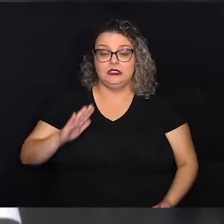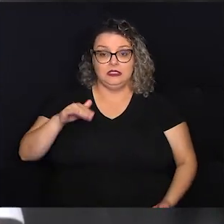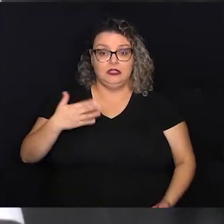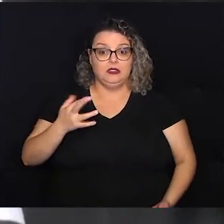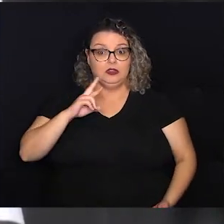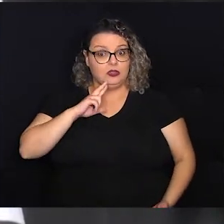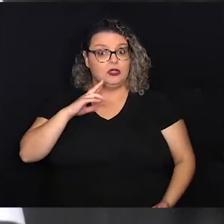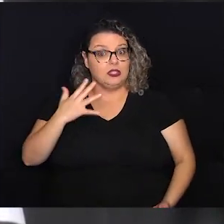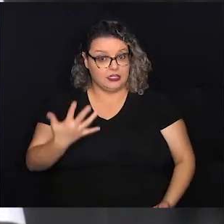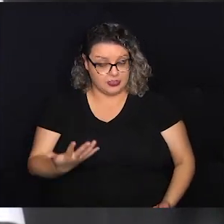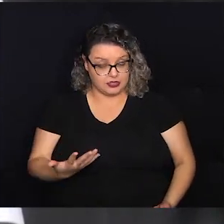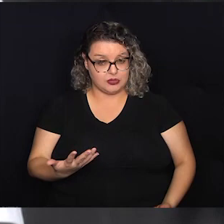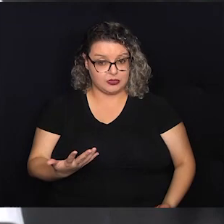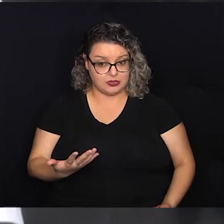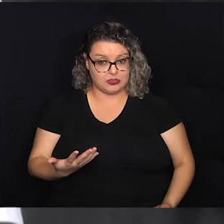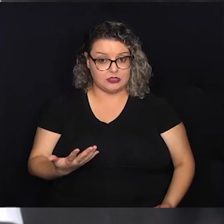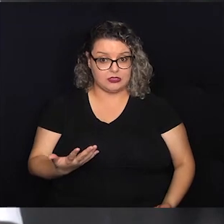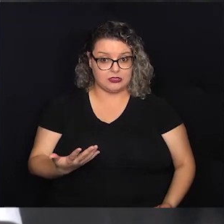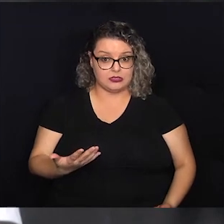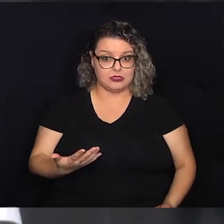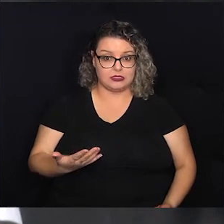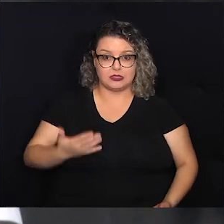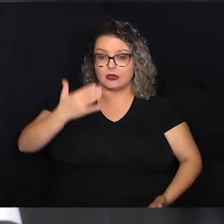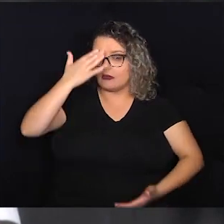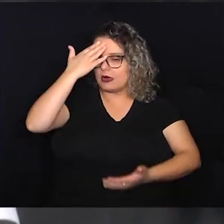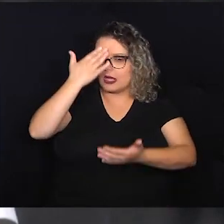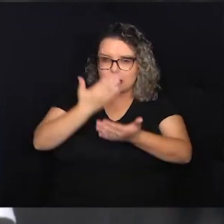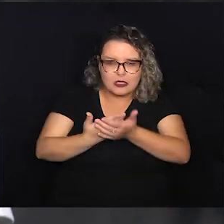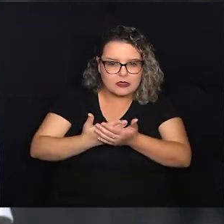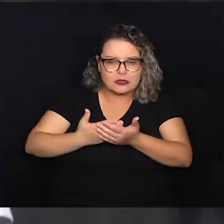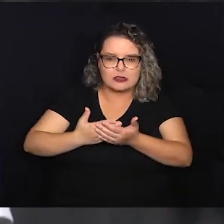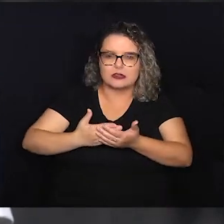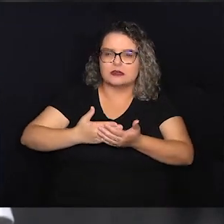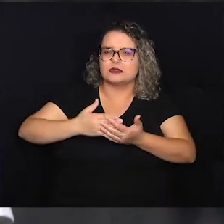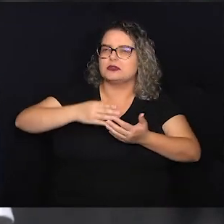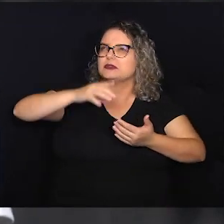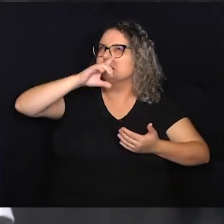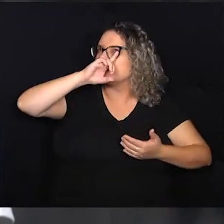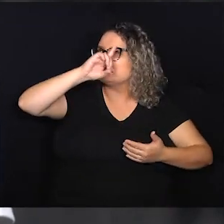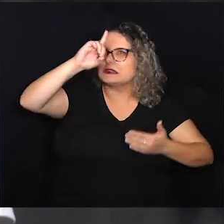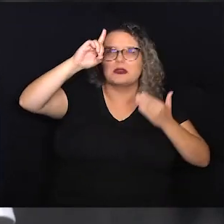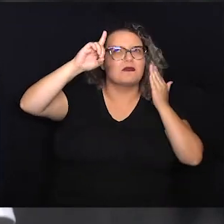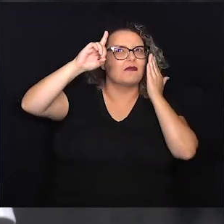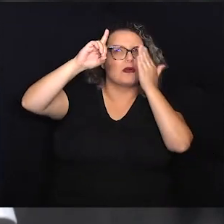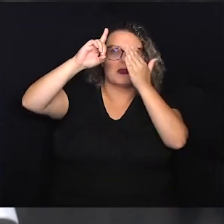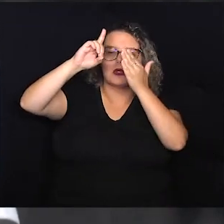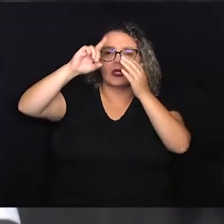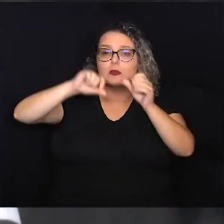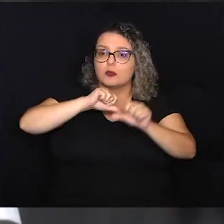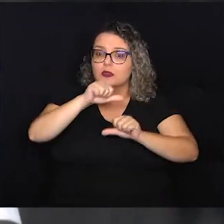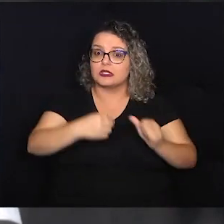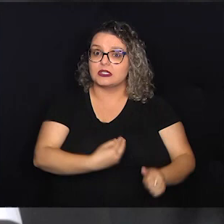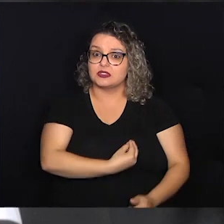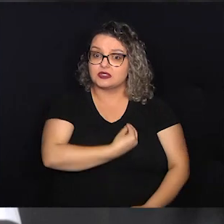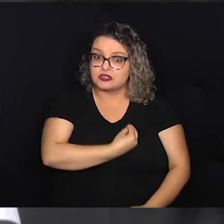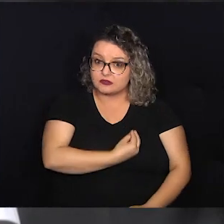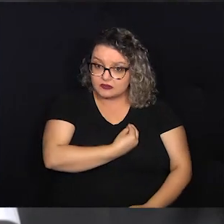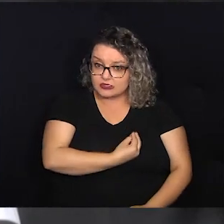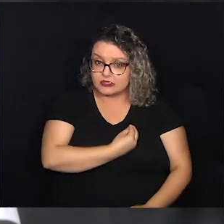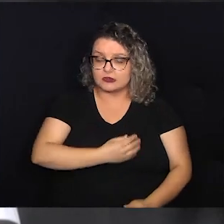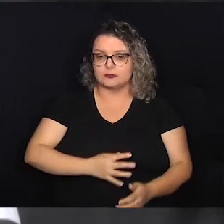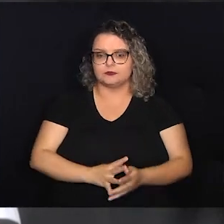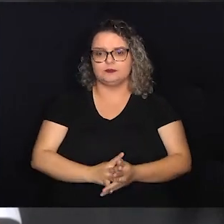sai. E aí, quando eu resolvi que eu me apeguei e mudei de